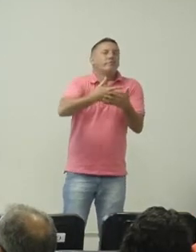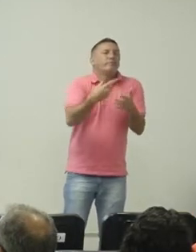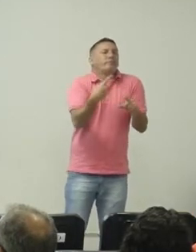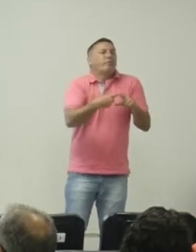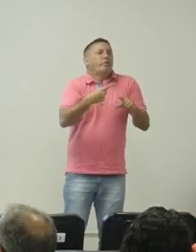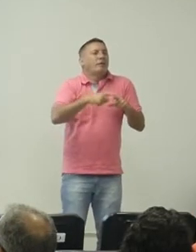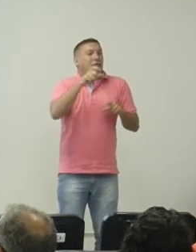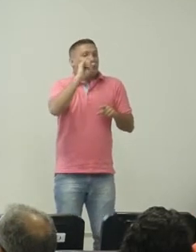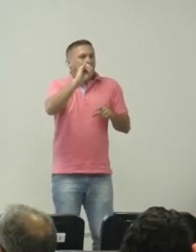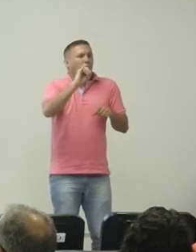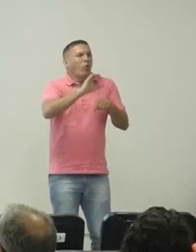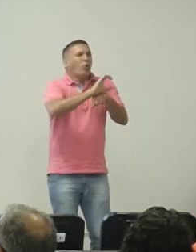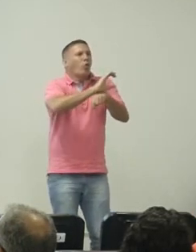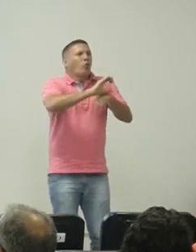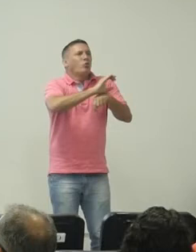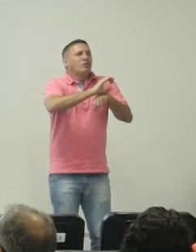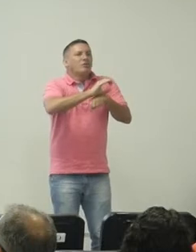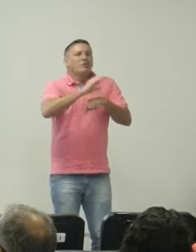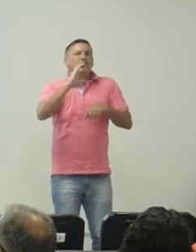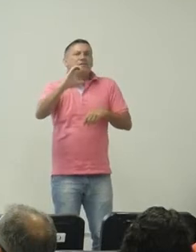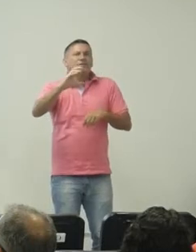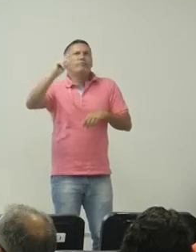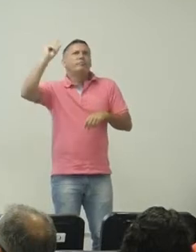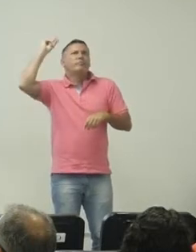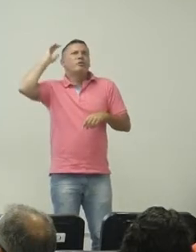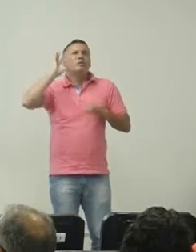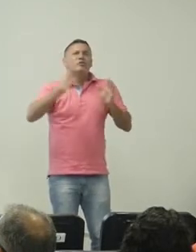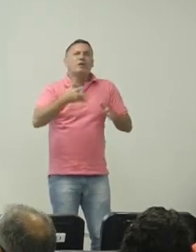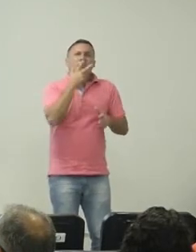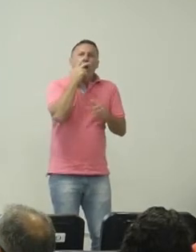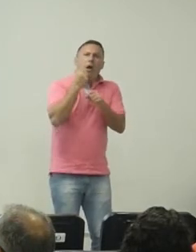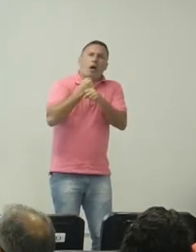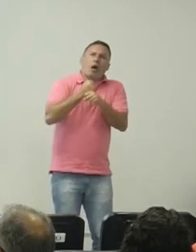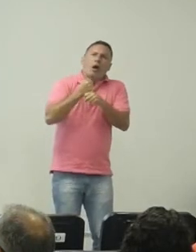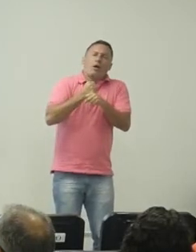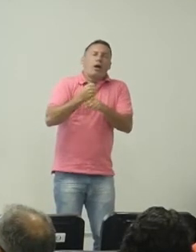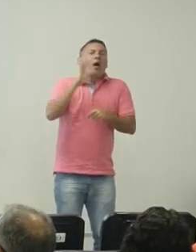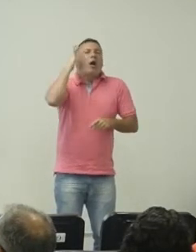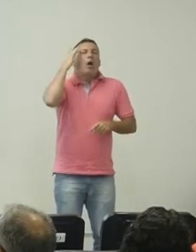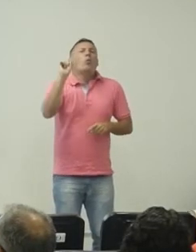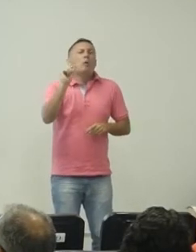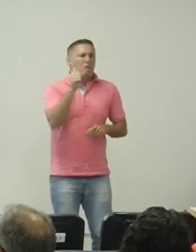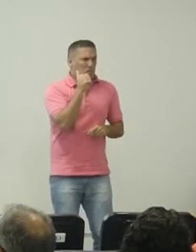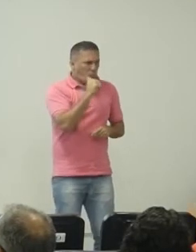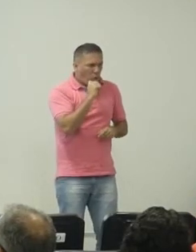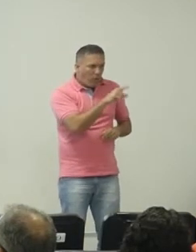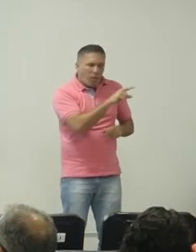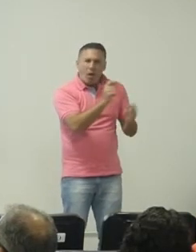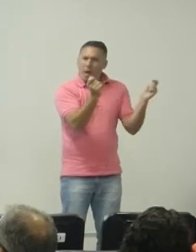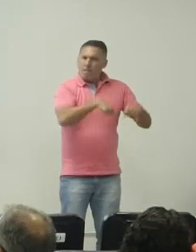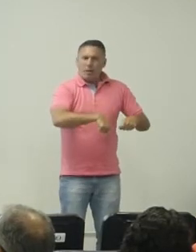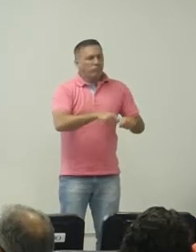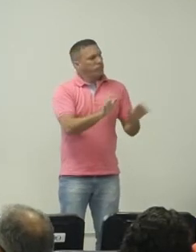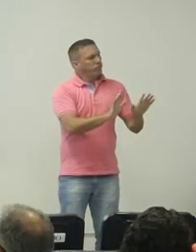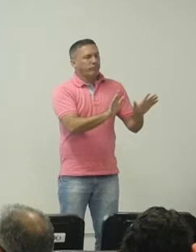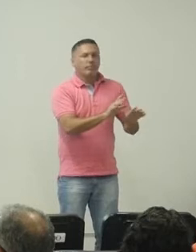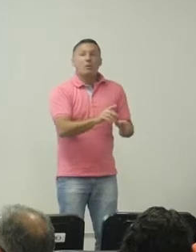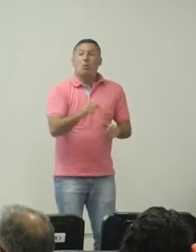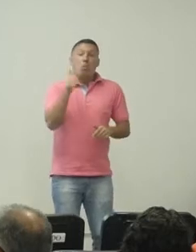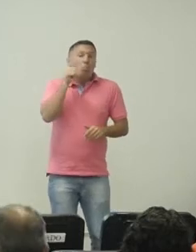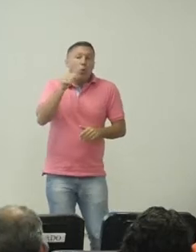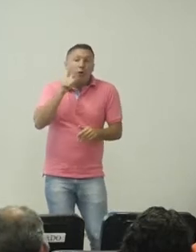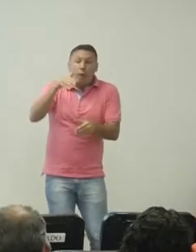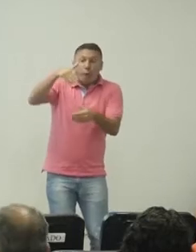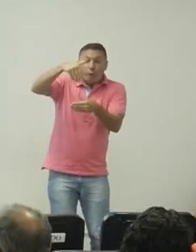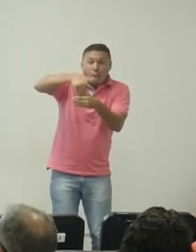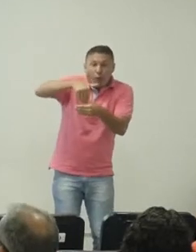Civil, mais de 86 anos, né, durante mais de 86 anos, nos considerava relativamente incapazes. O voto, quando foi aprovado,